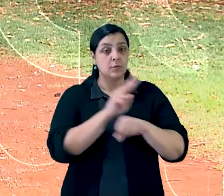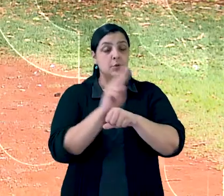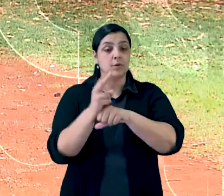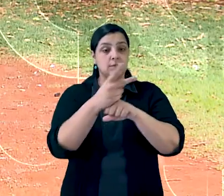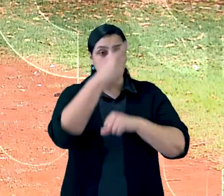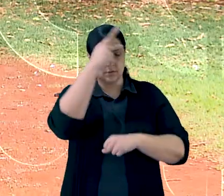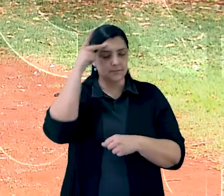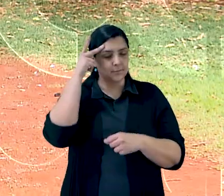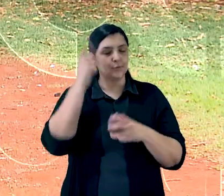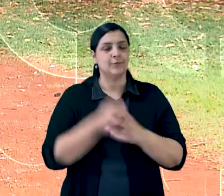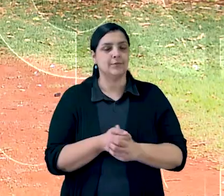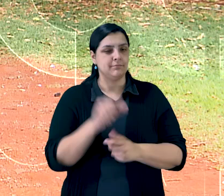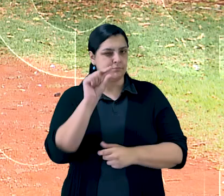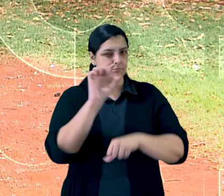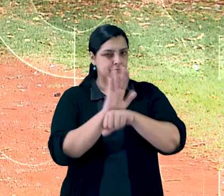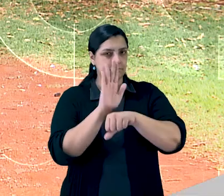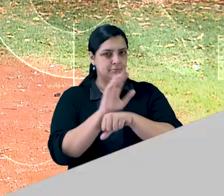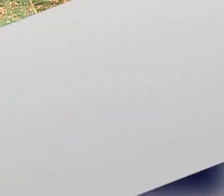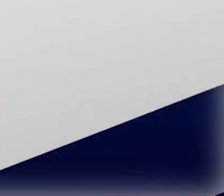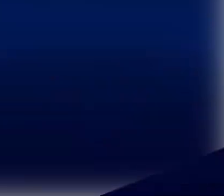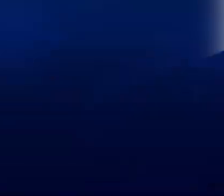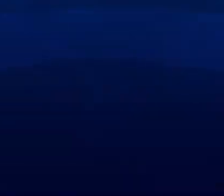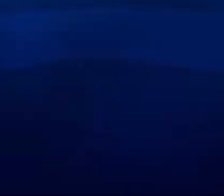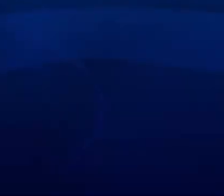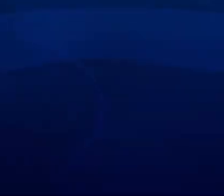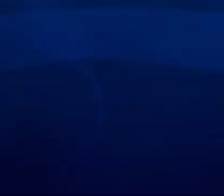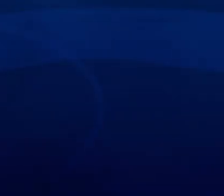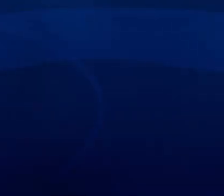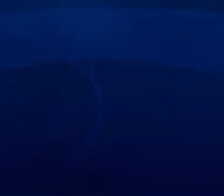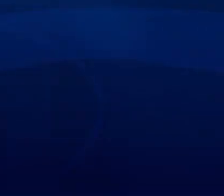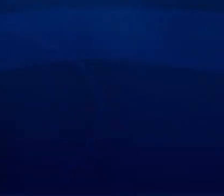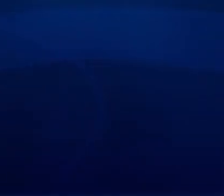e à proteção dessas pessoas. Já já os detalhes.